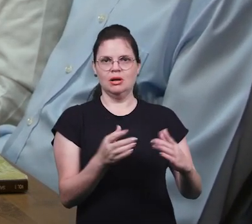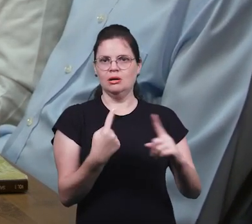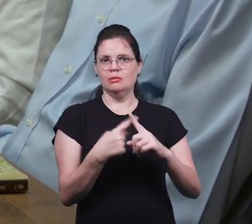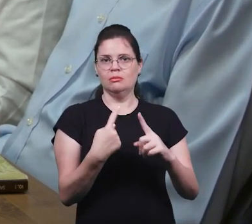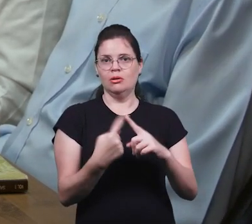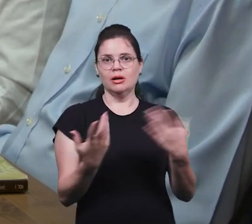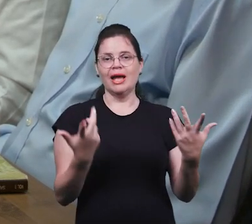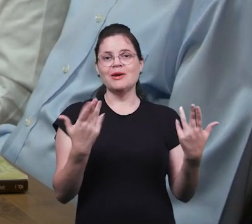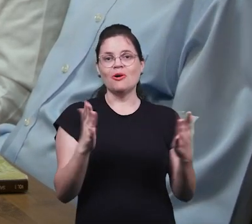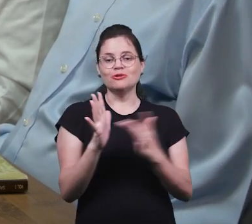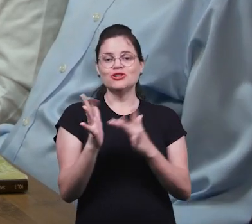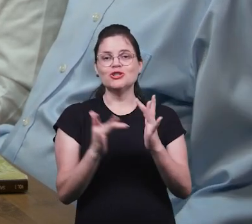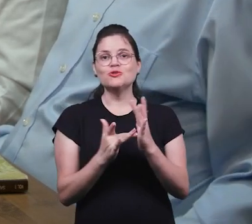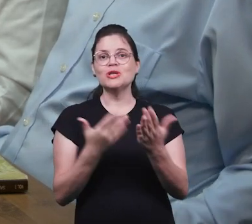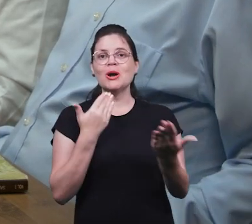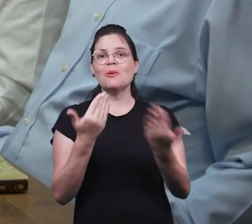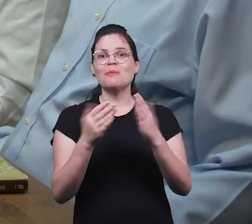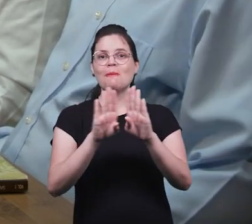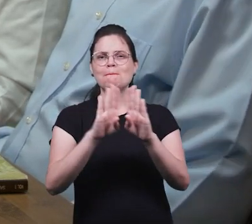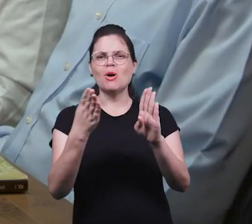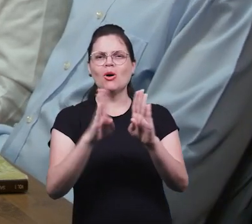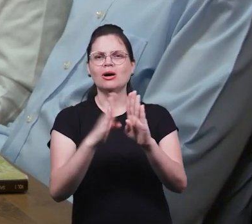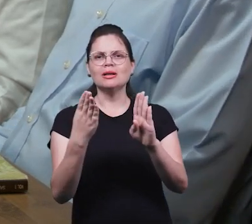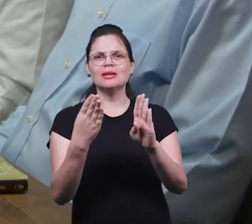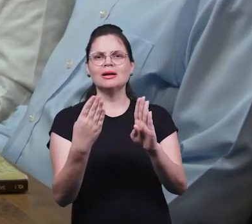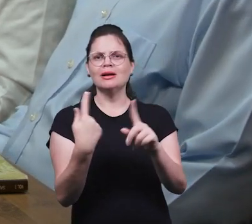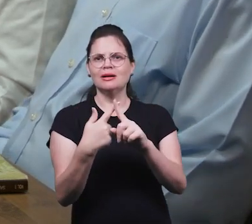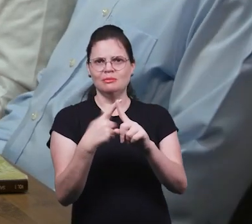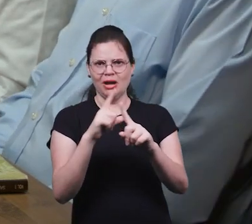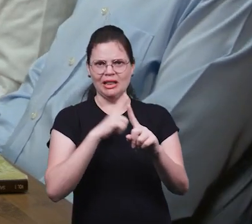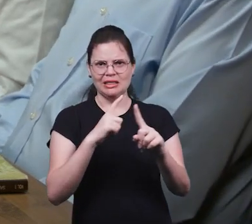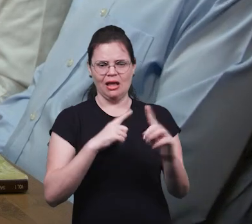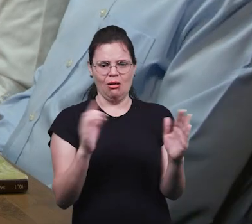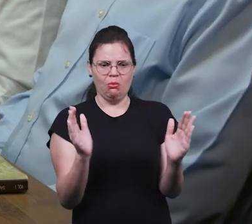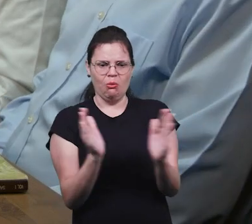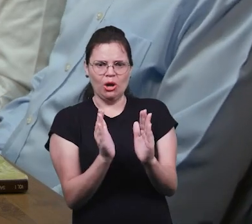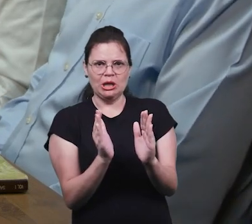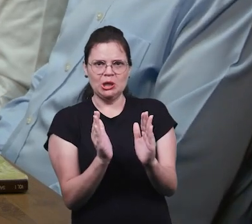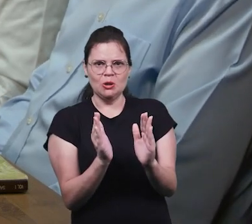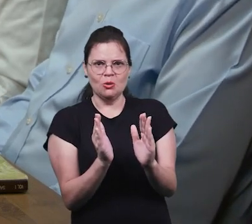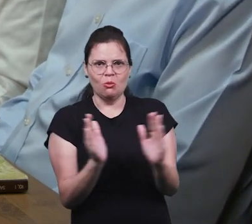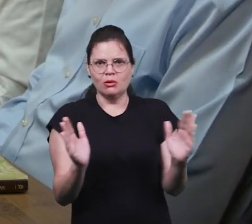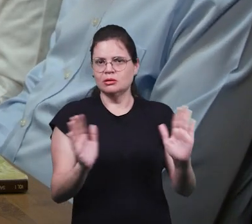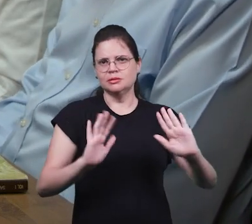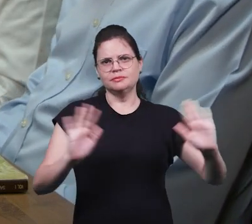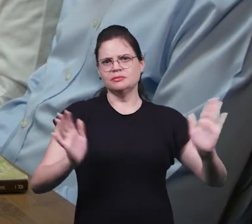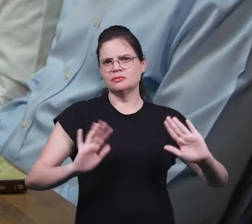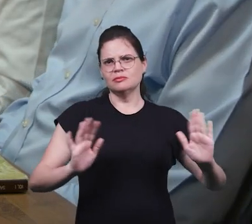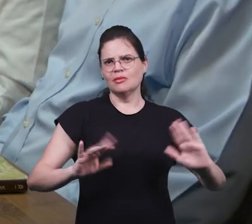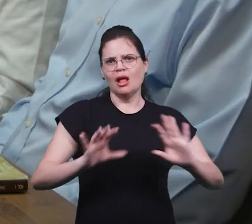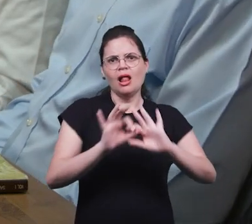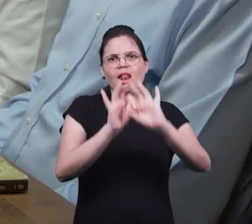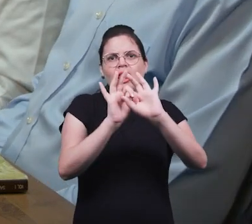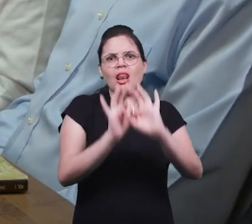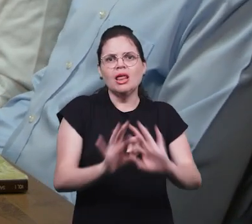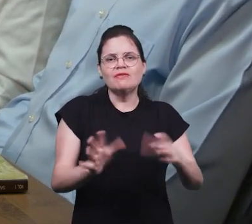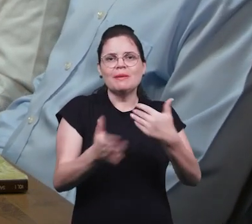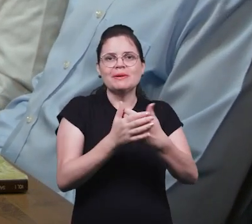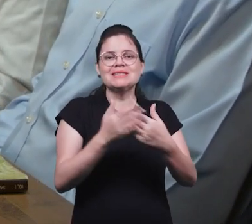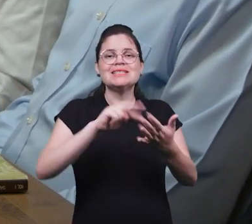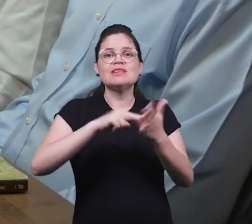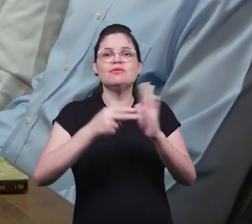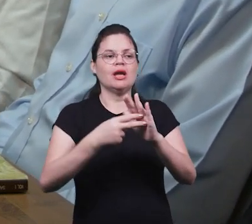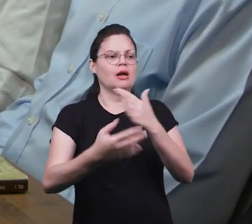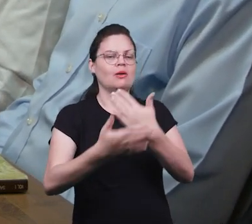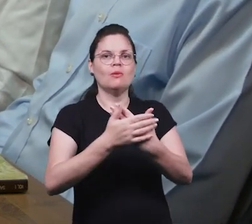ele com pouca cultura, com muita cultura, com pouco recurso, com muito recurso, o brasileiro, o japonês,